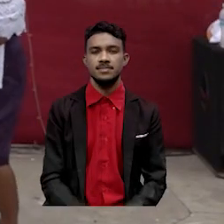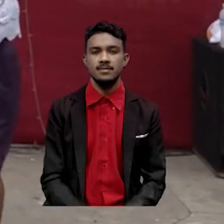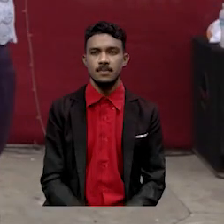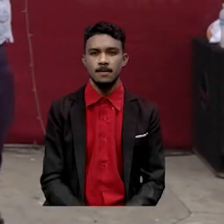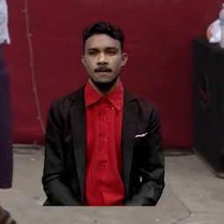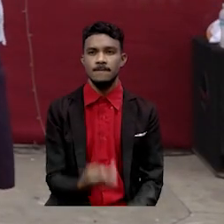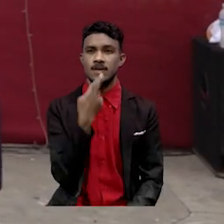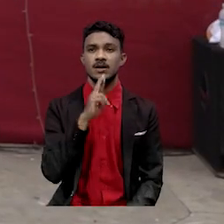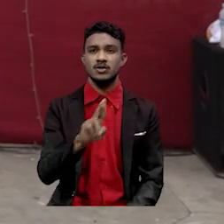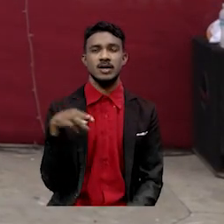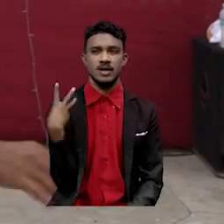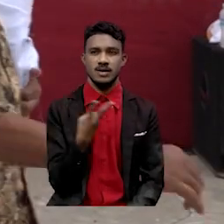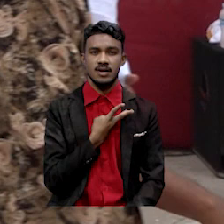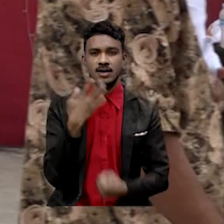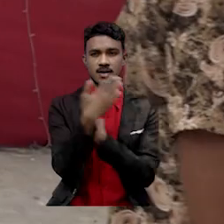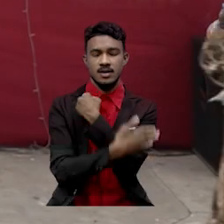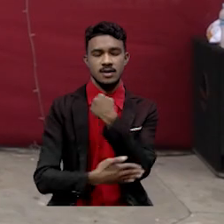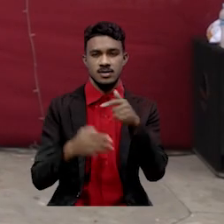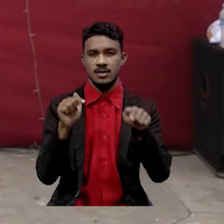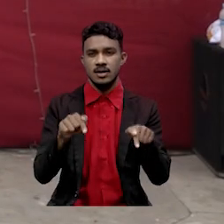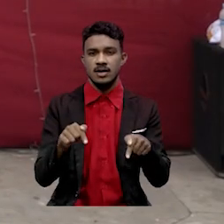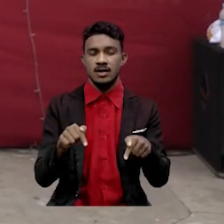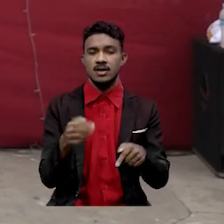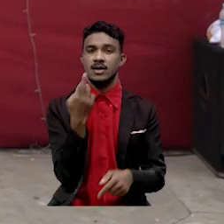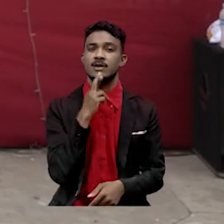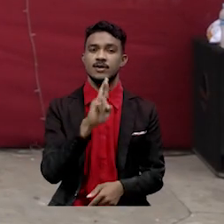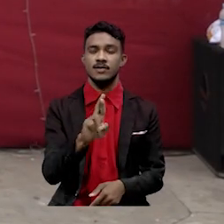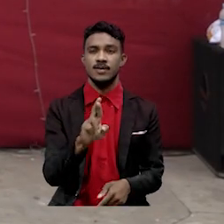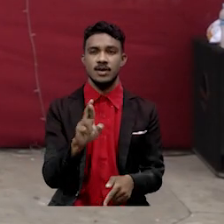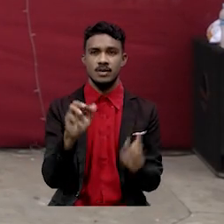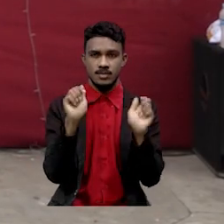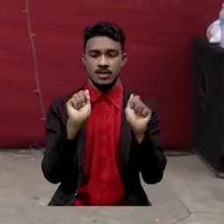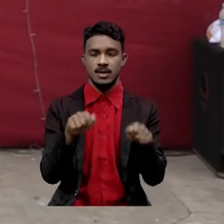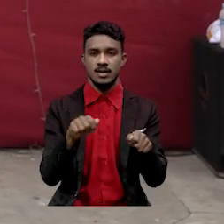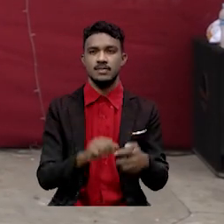resolve hitene railaran kedas resolve railaran kedas para tu bele